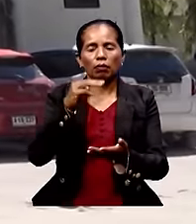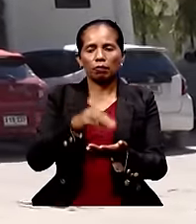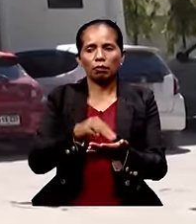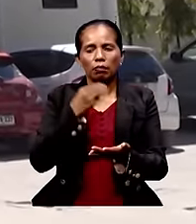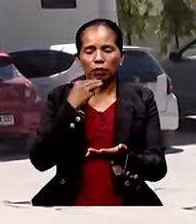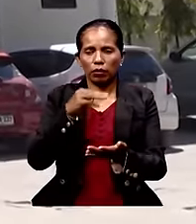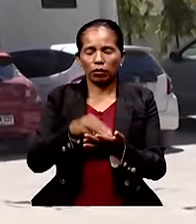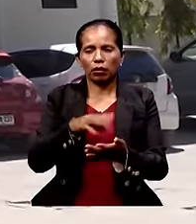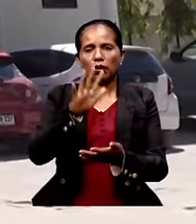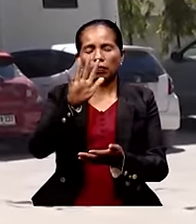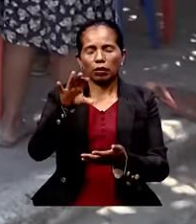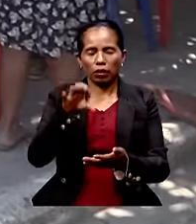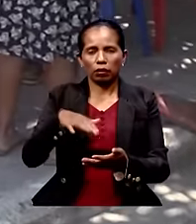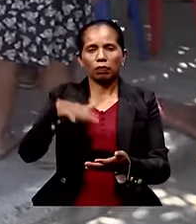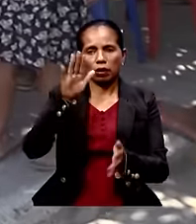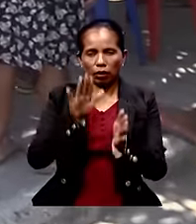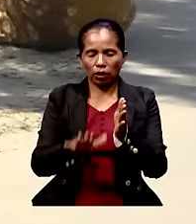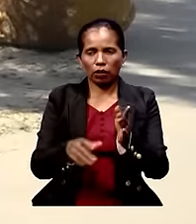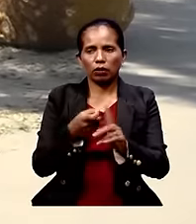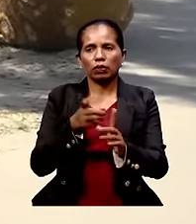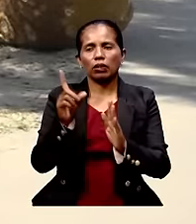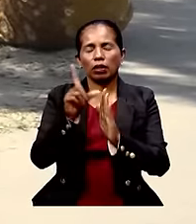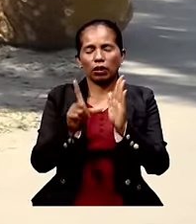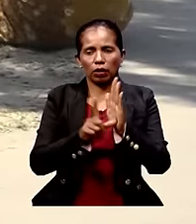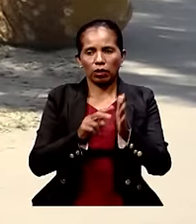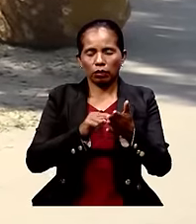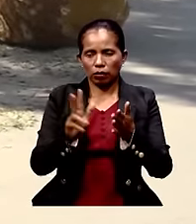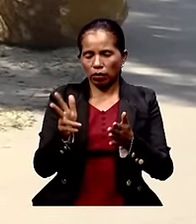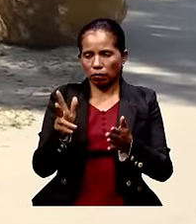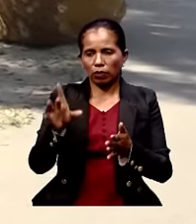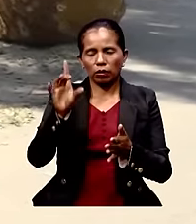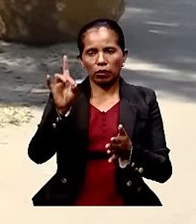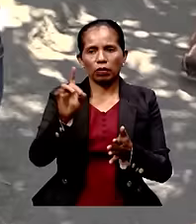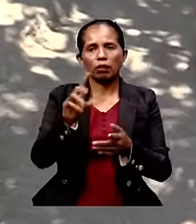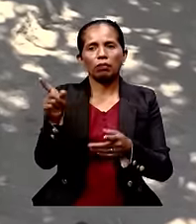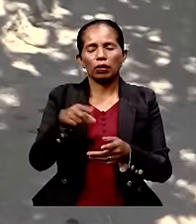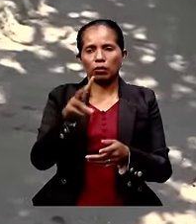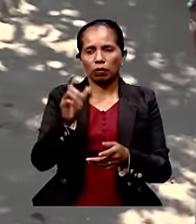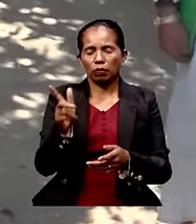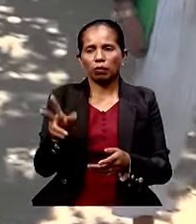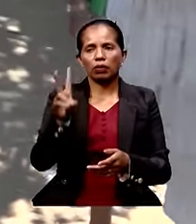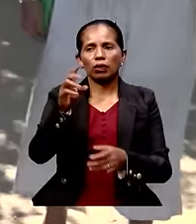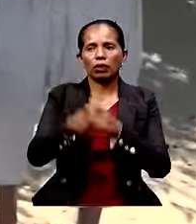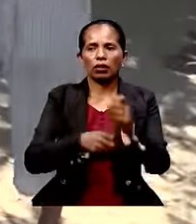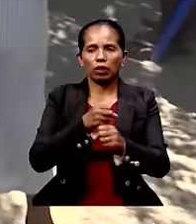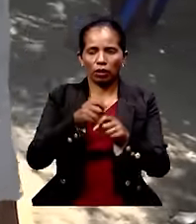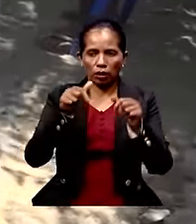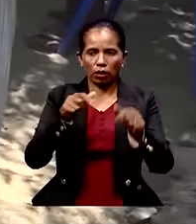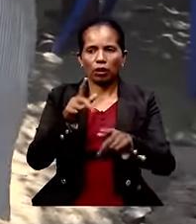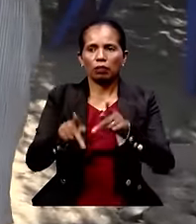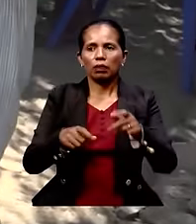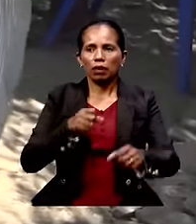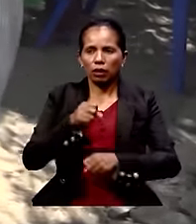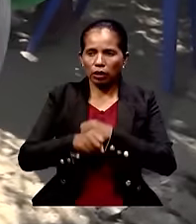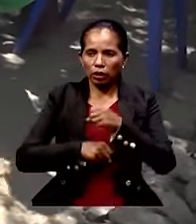a $105. Lihusi decreto governo número 37 para rimuroran resin roa mai be yatinang ne komunidade triste tama